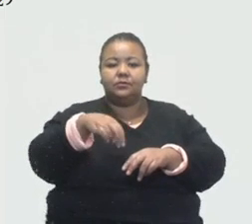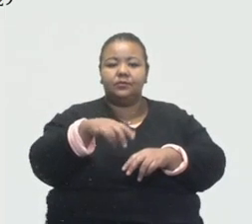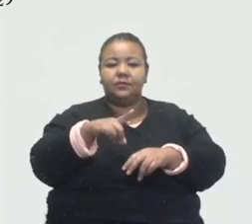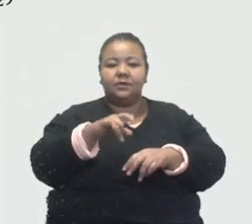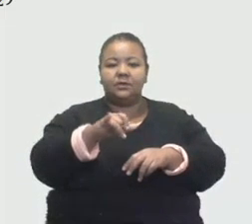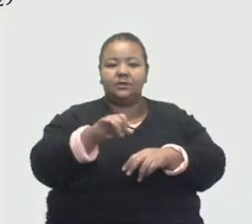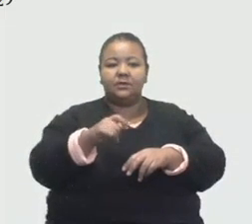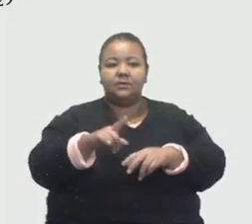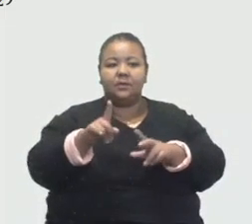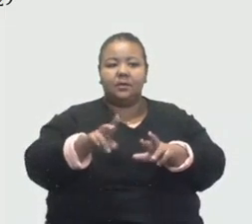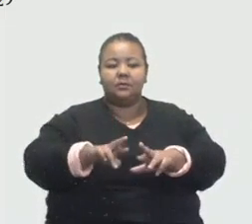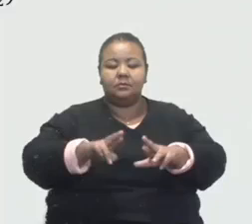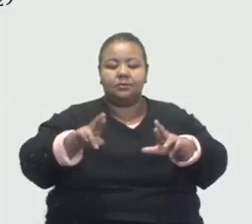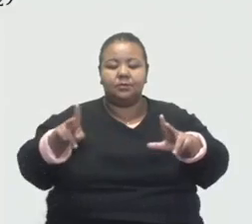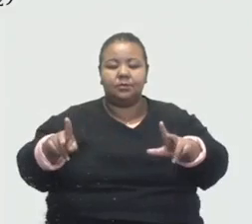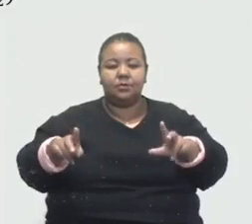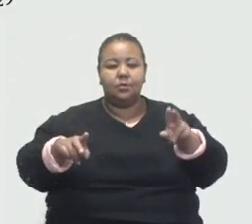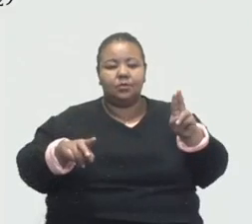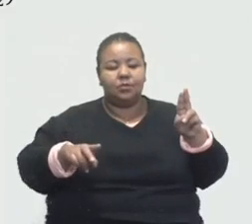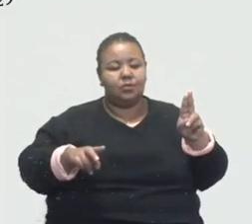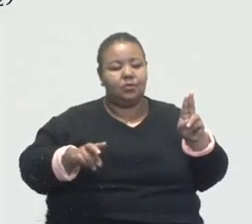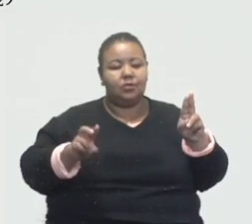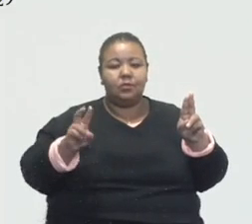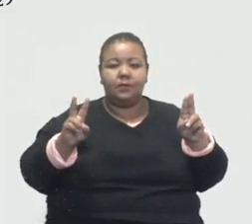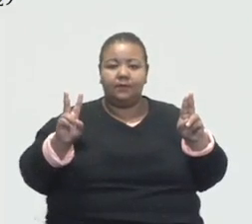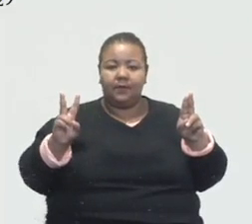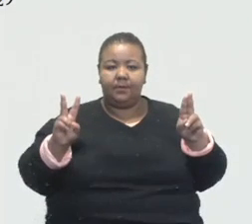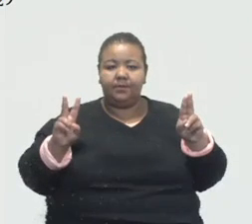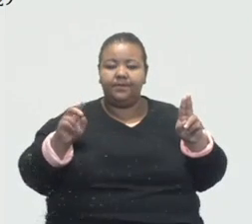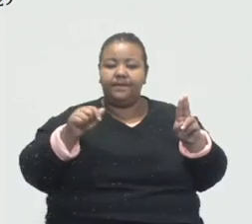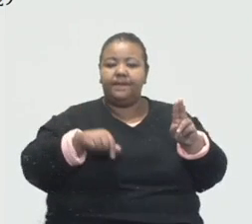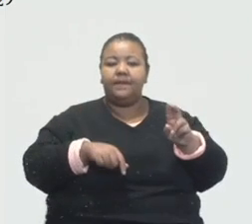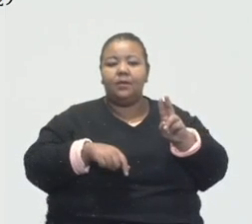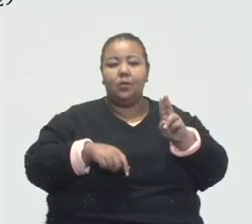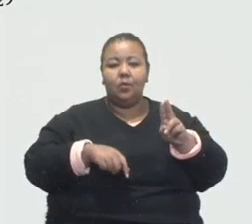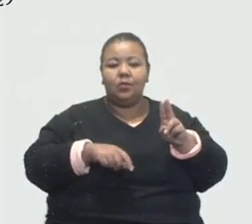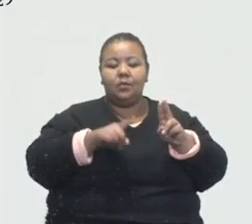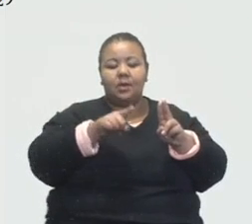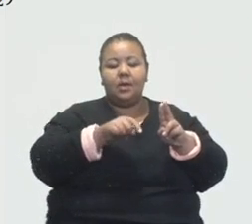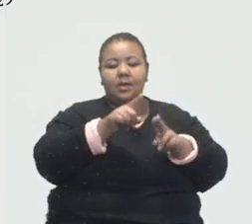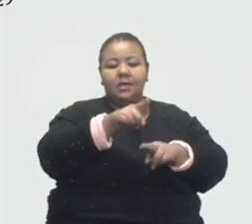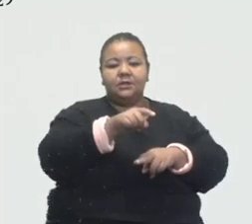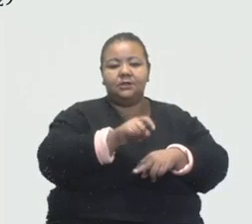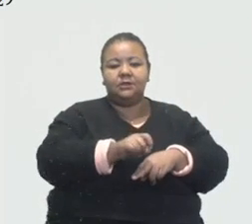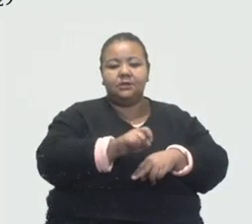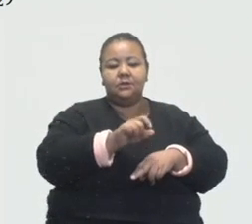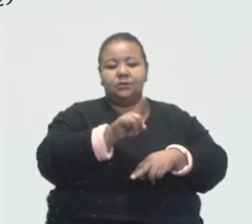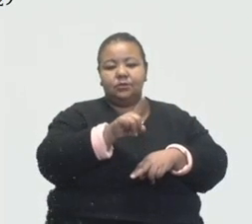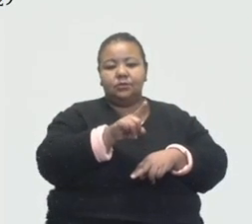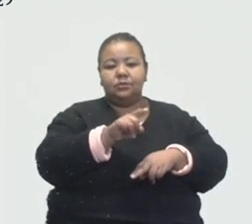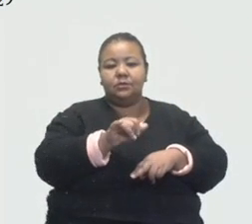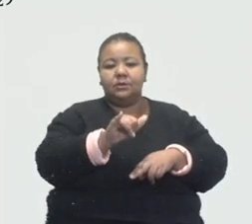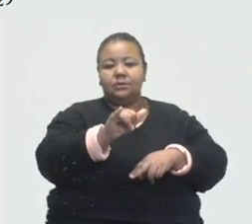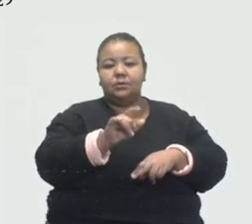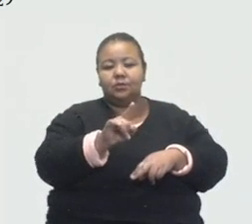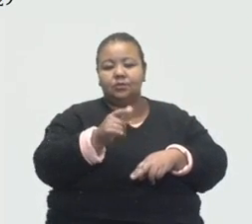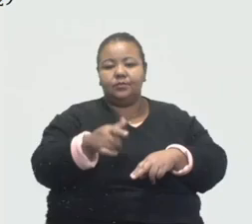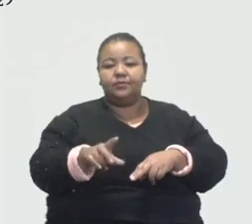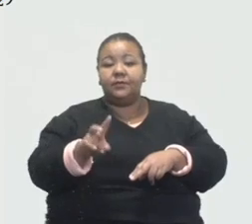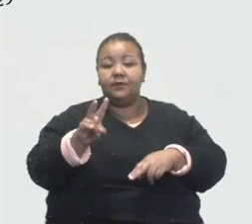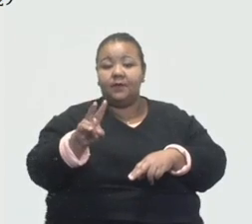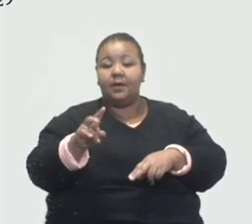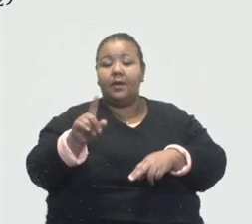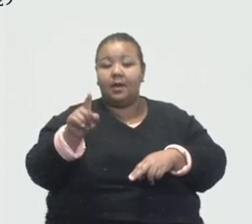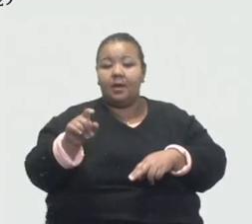U e V. Então, o meu vetor genérico U é x1, y1 e o meu vetor V,